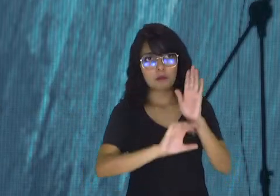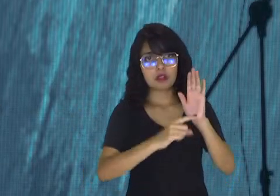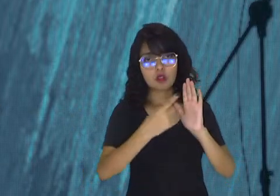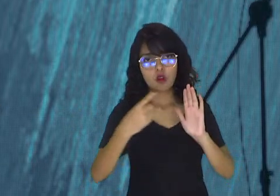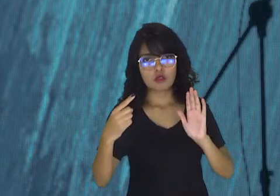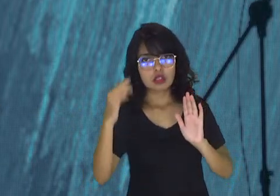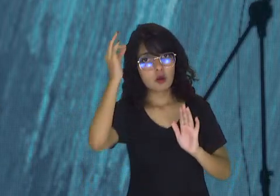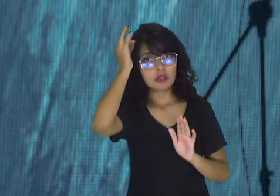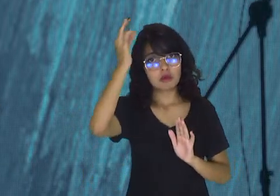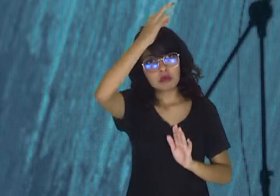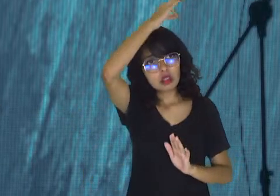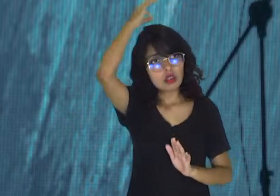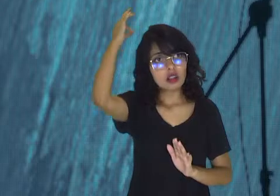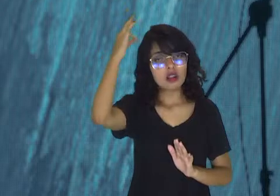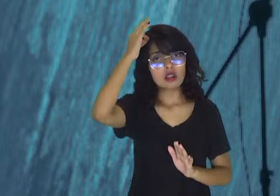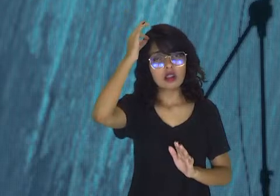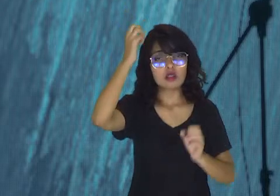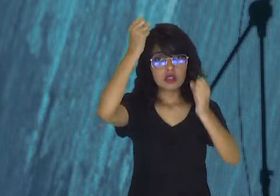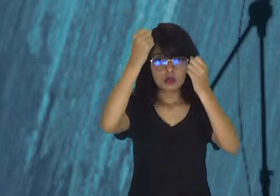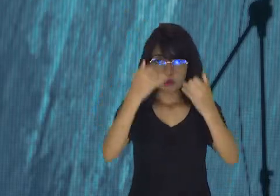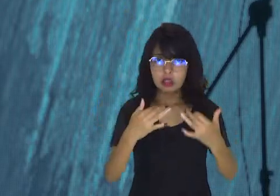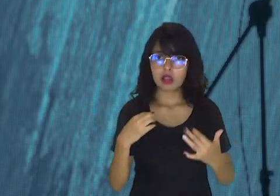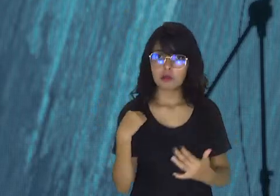fala assim conosco.